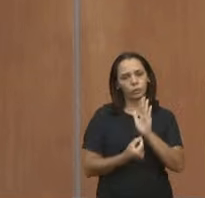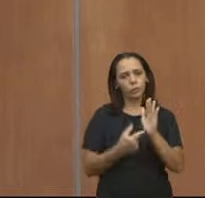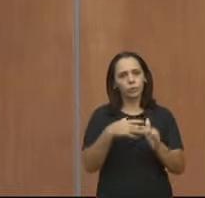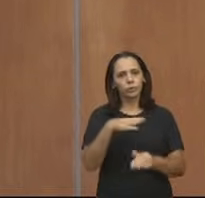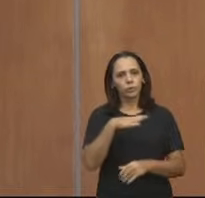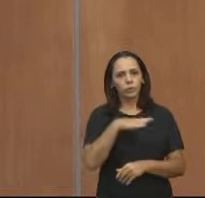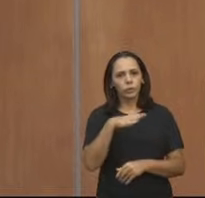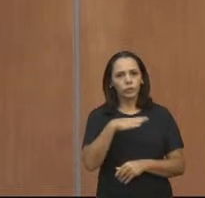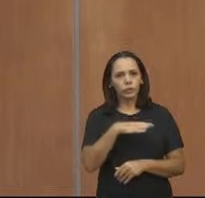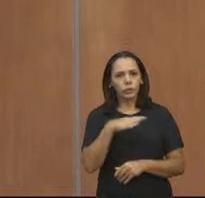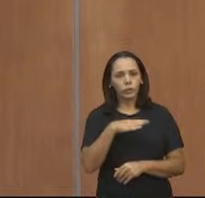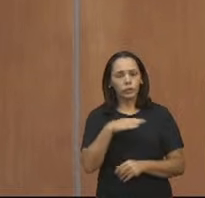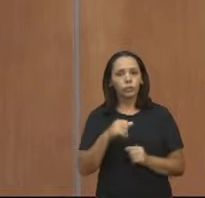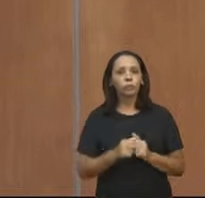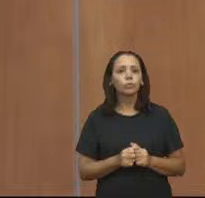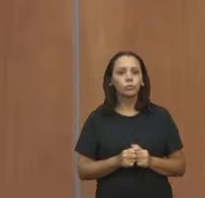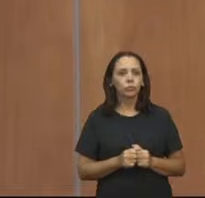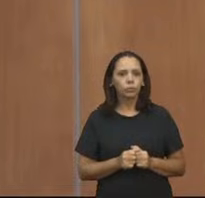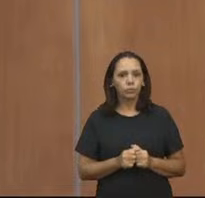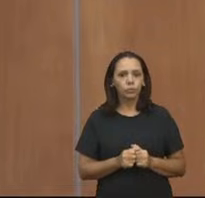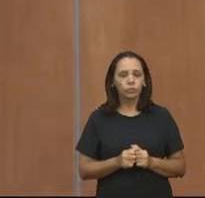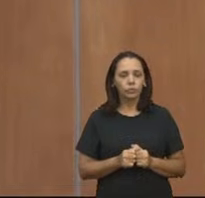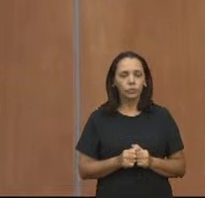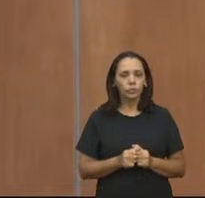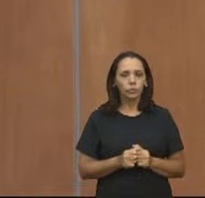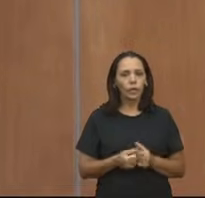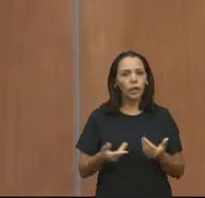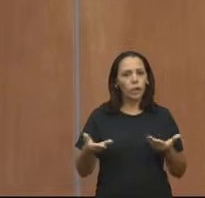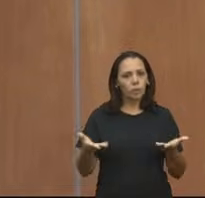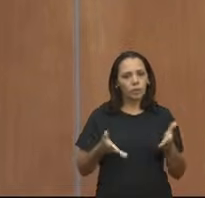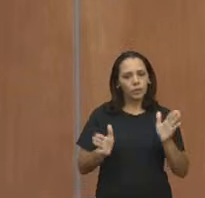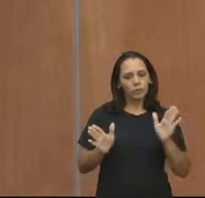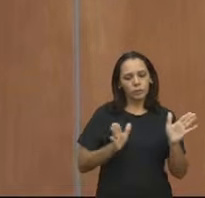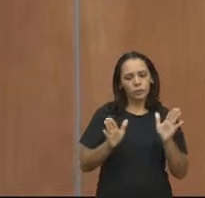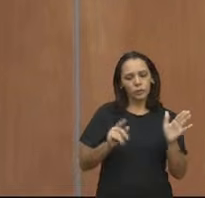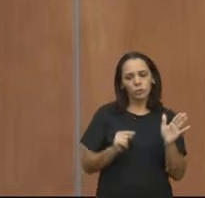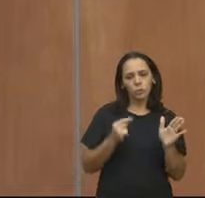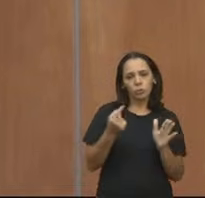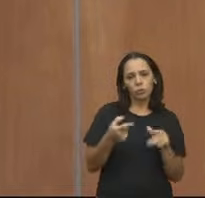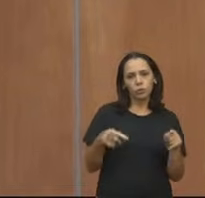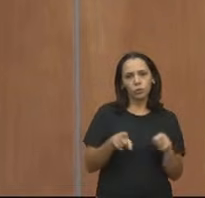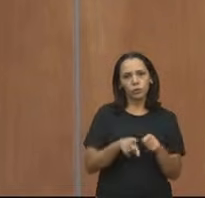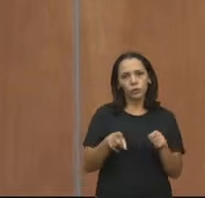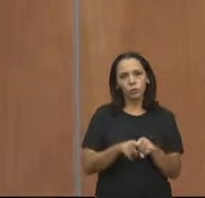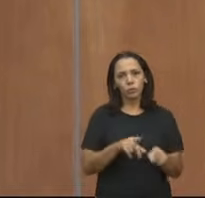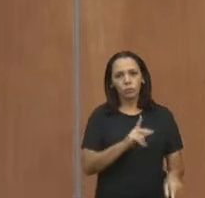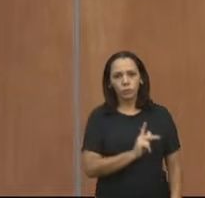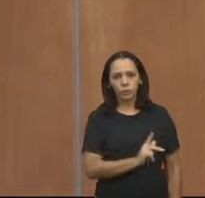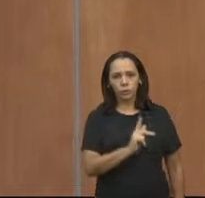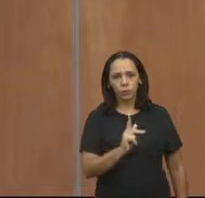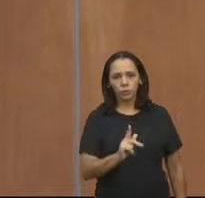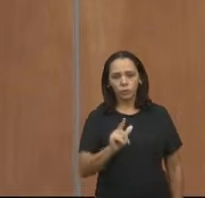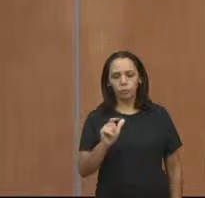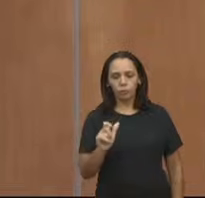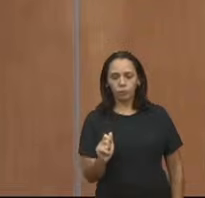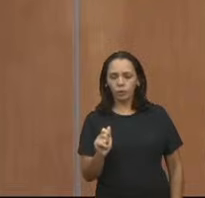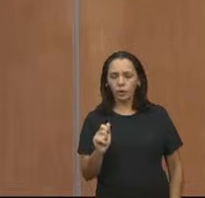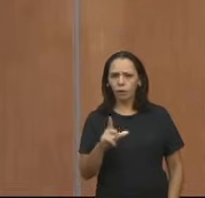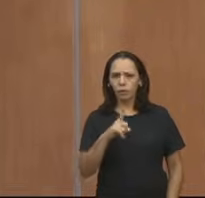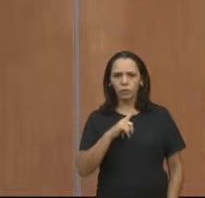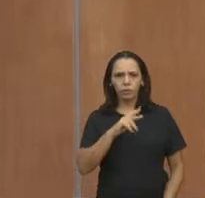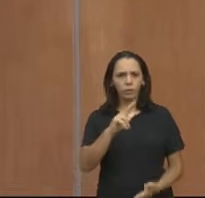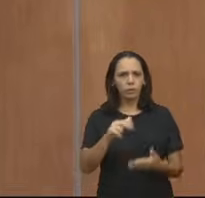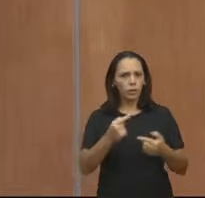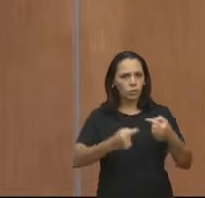mandato, mas também no próximo mandato que virá. E no PPA a gente encontra diversas